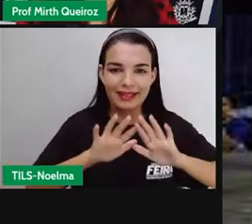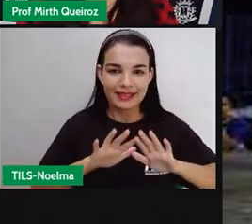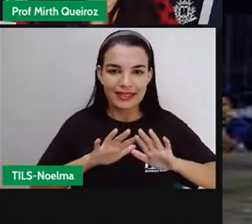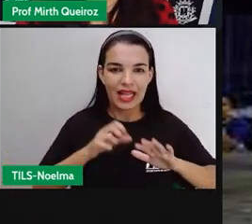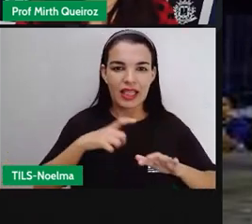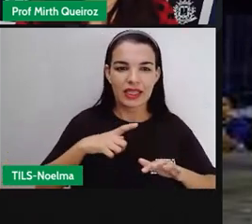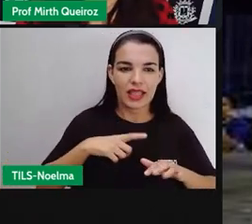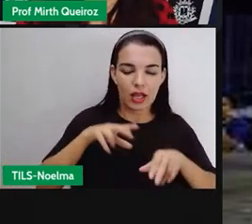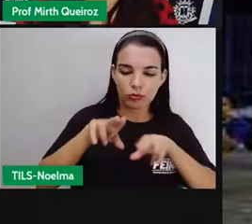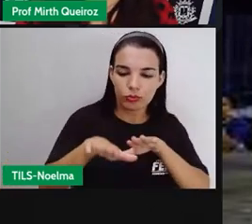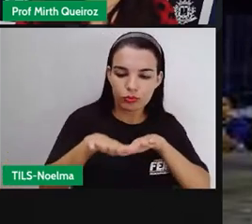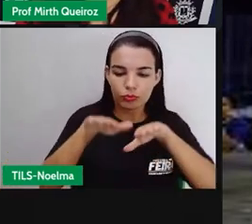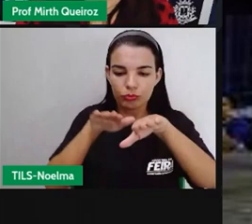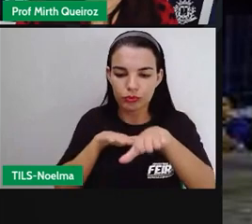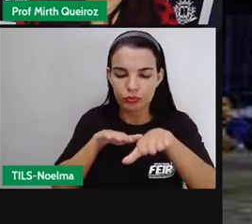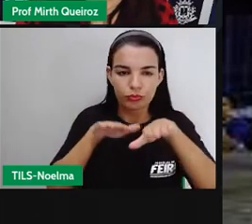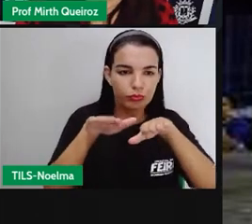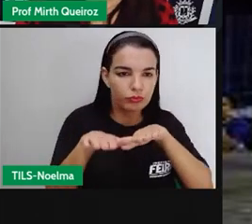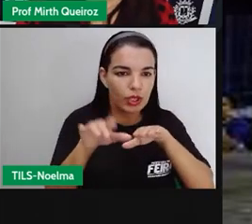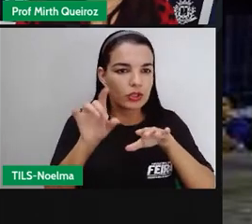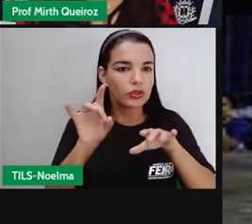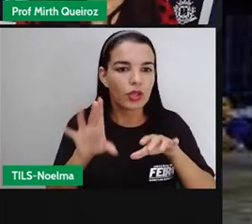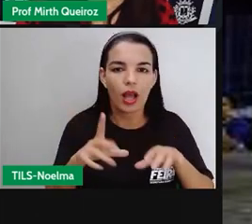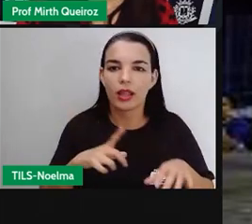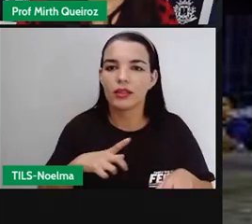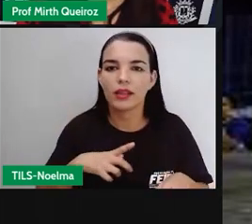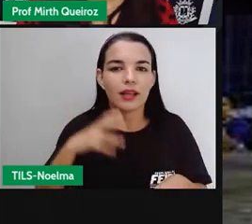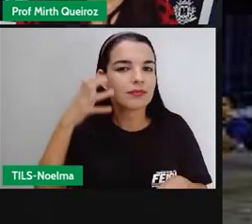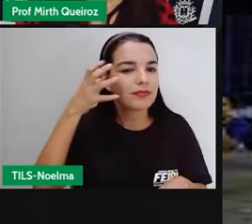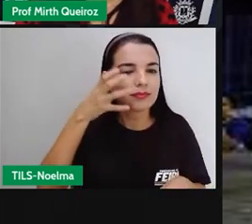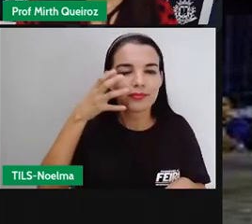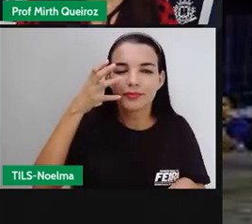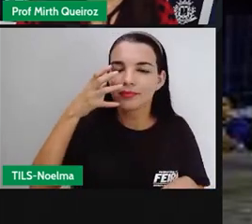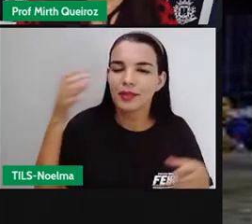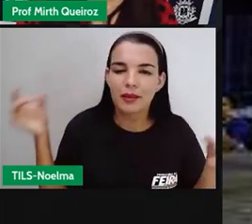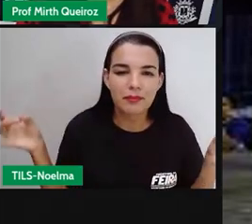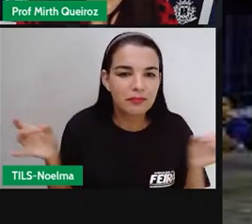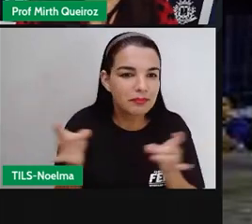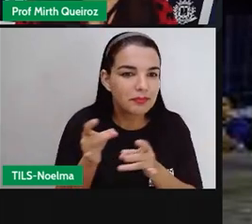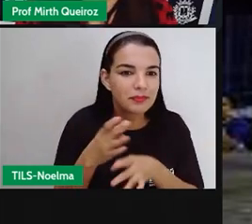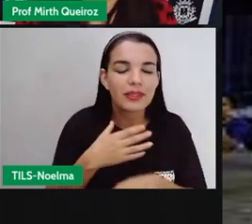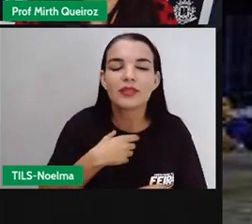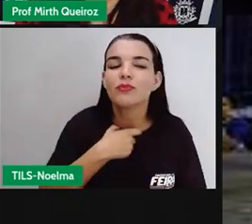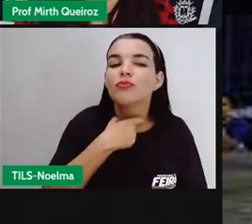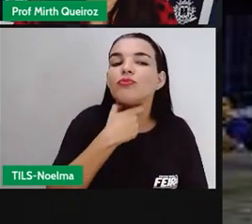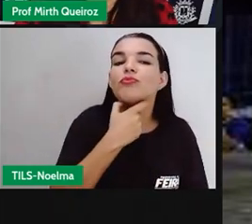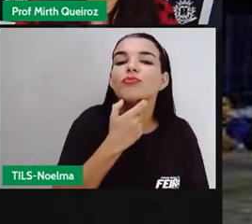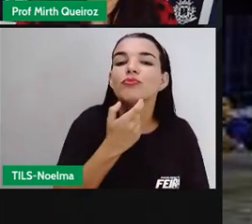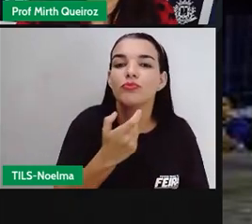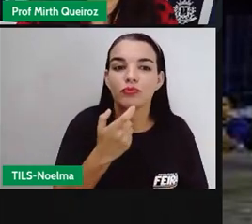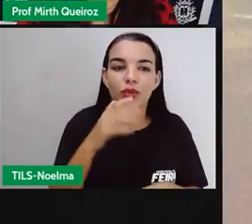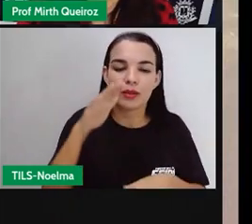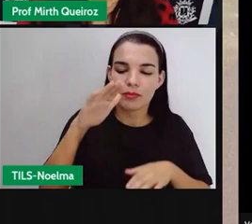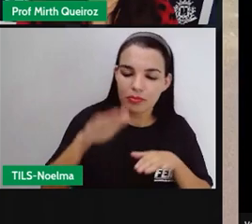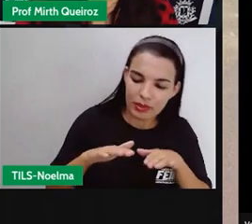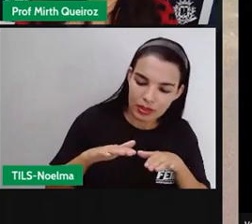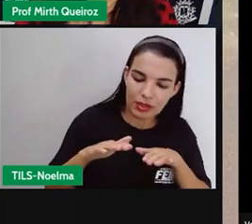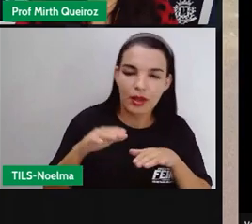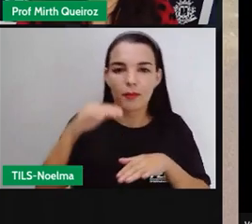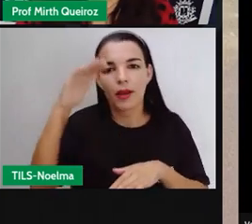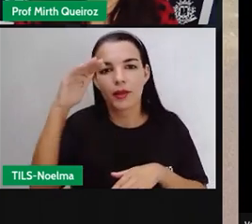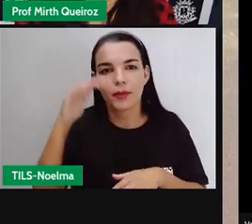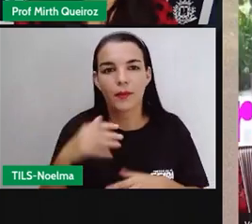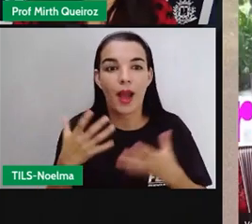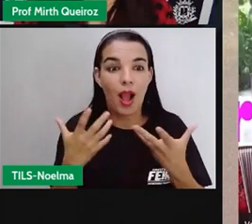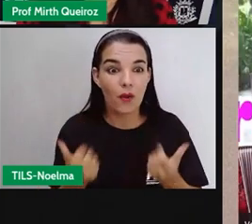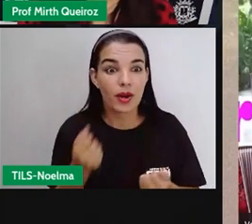compasso 2x2, e possui um repertório consagrado em tonalidade de maior e menor. E